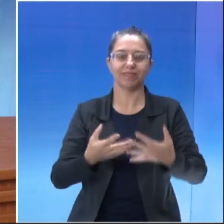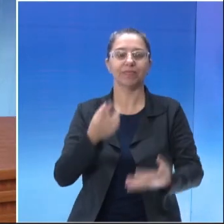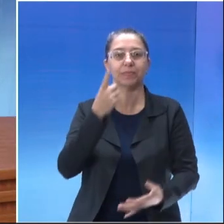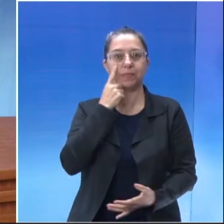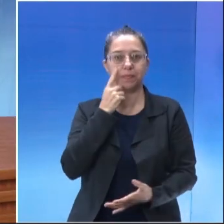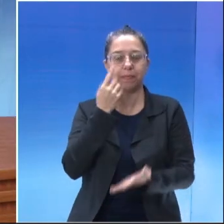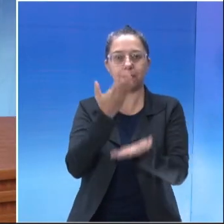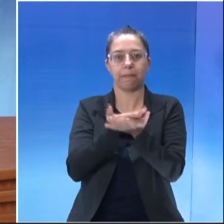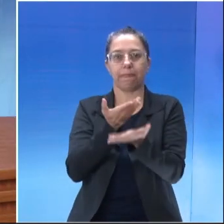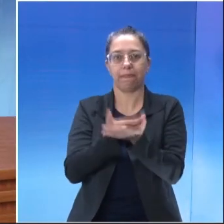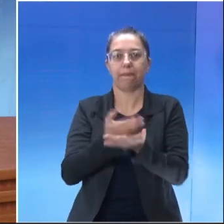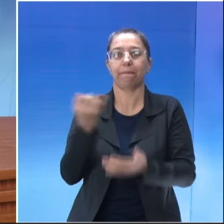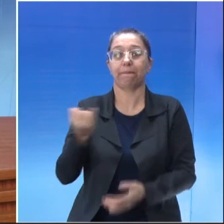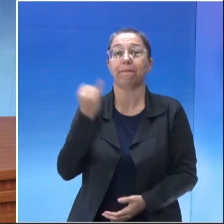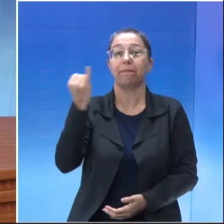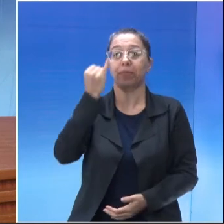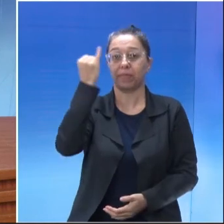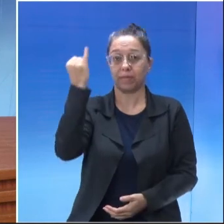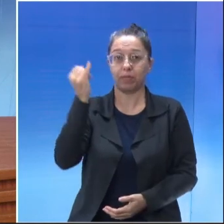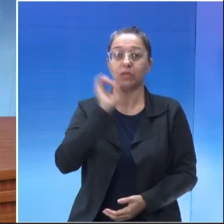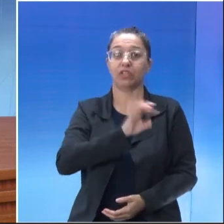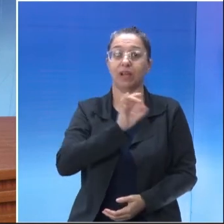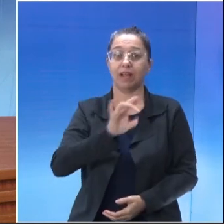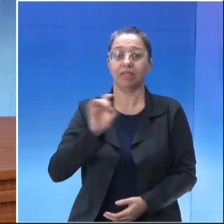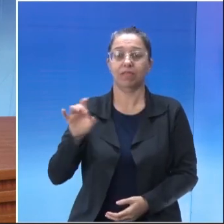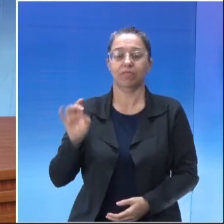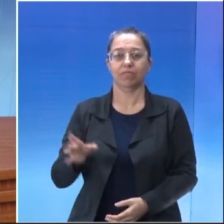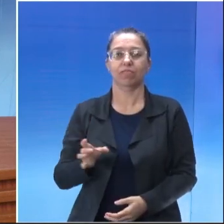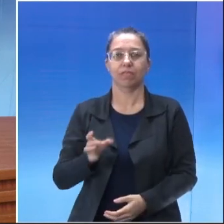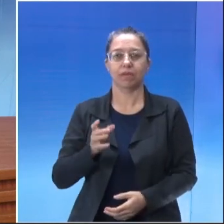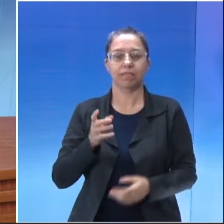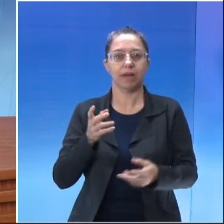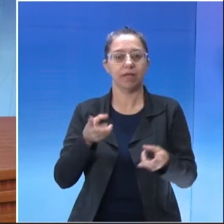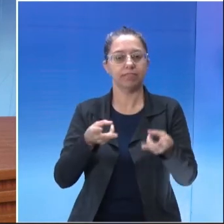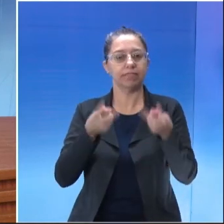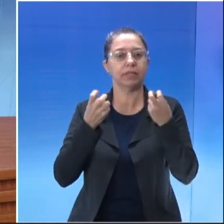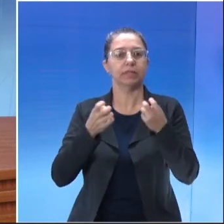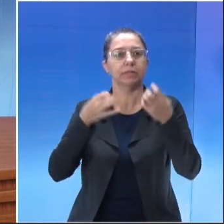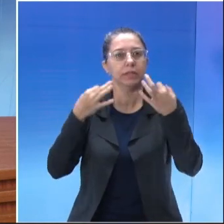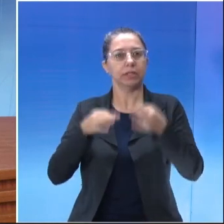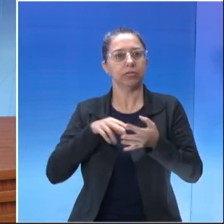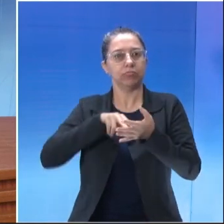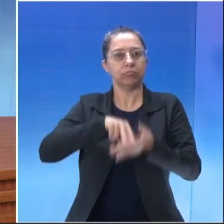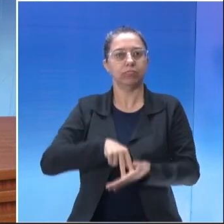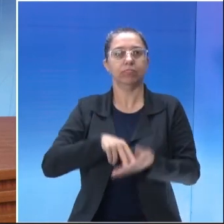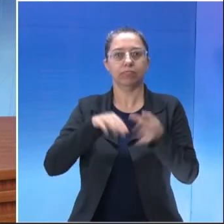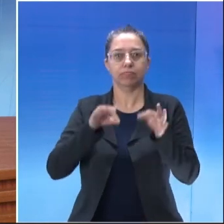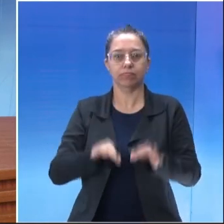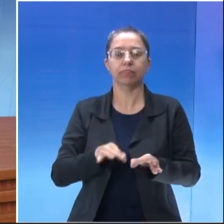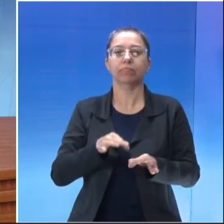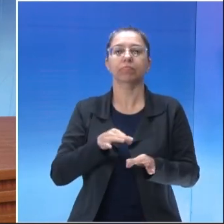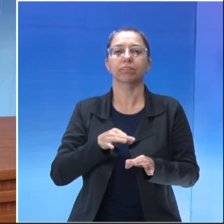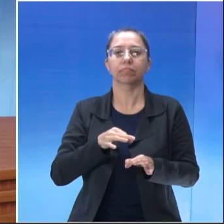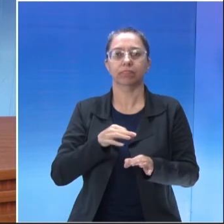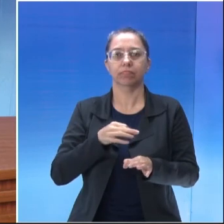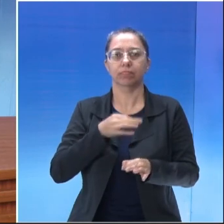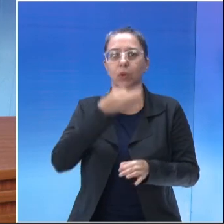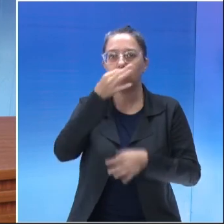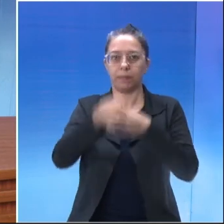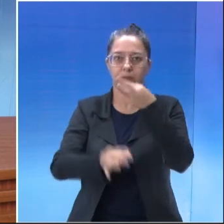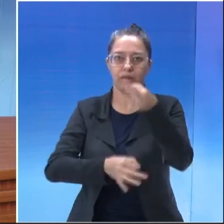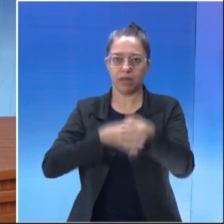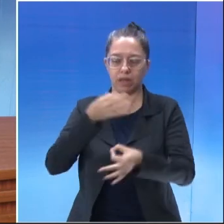então, estudamos hoje a importância dela para a gente se argumentar, se posicionar, dar nosso ponto de vista no